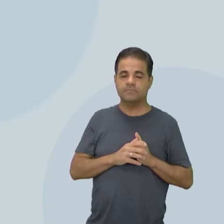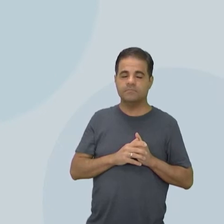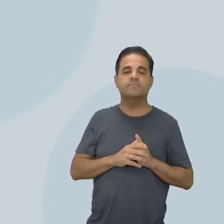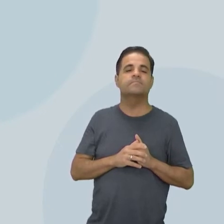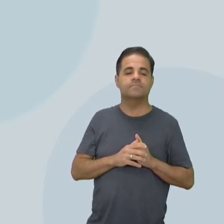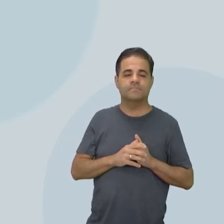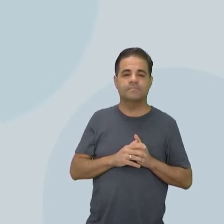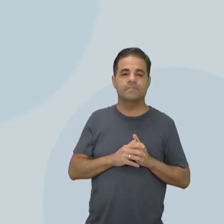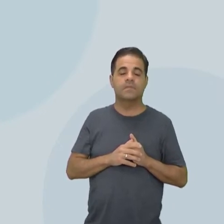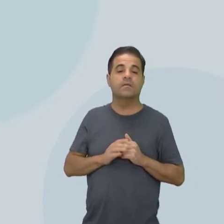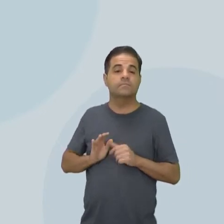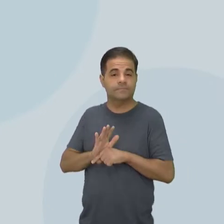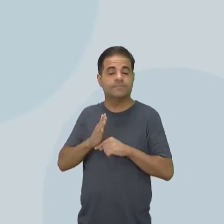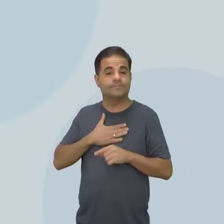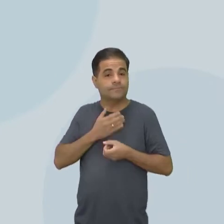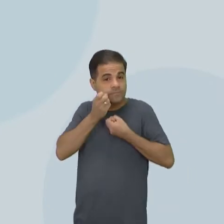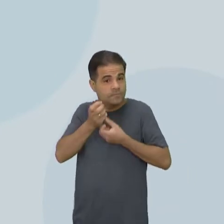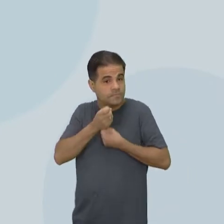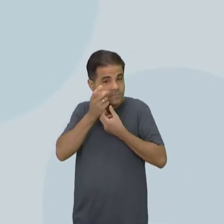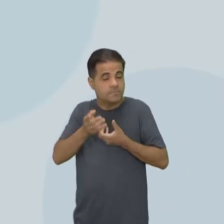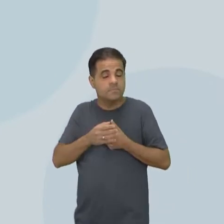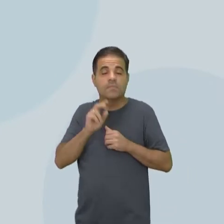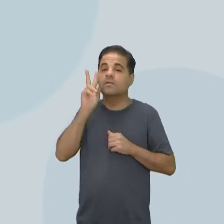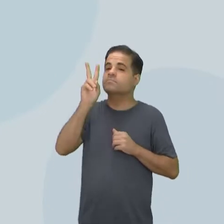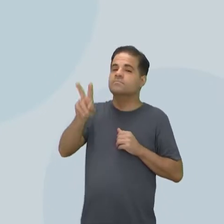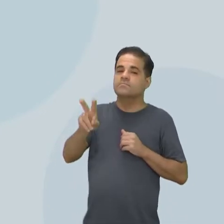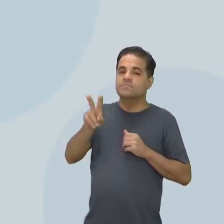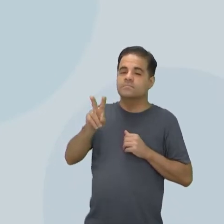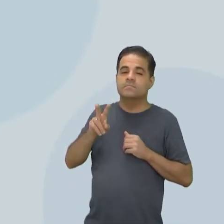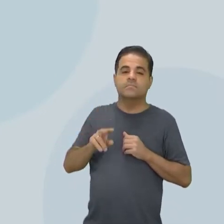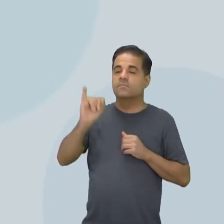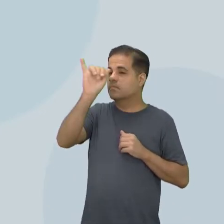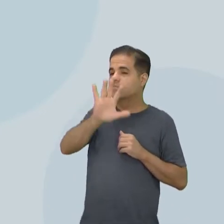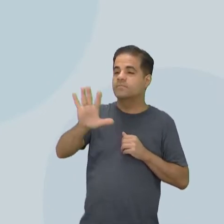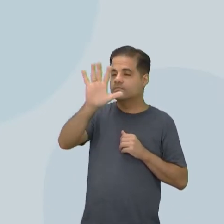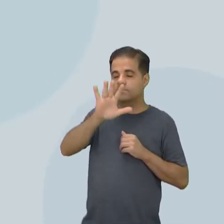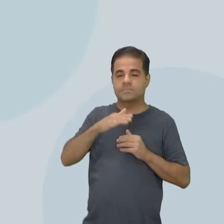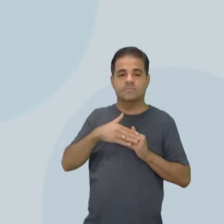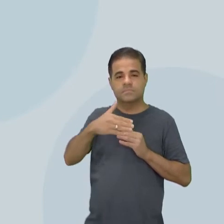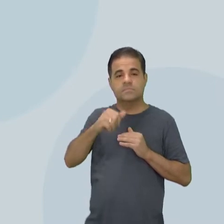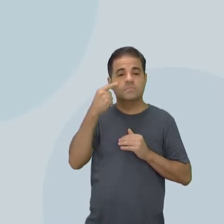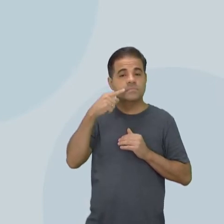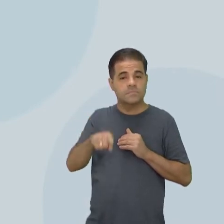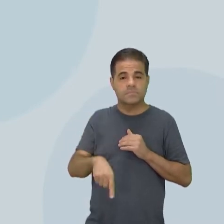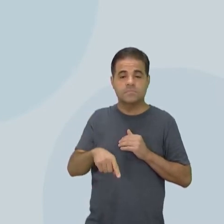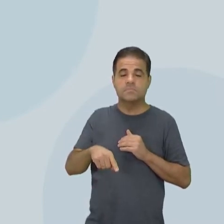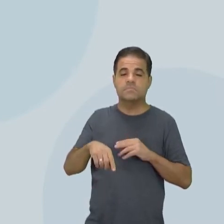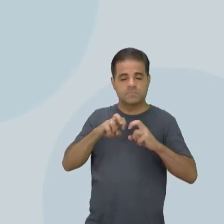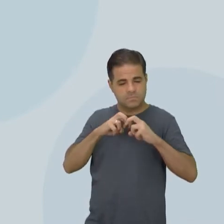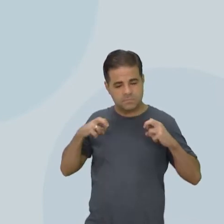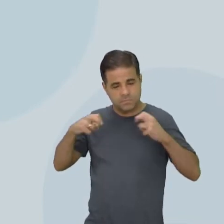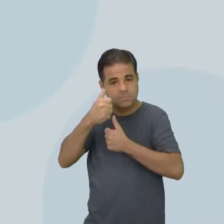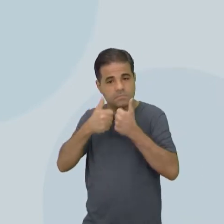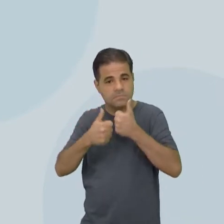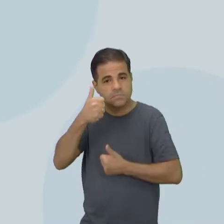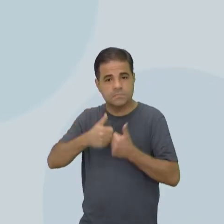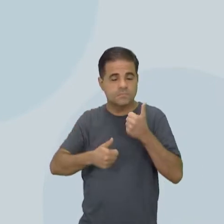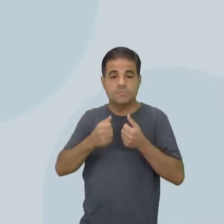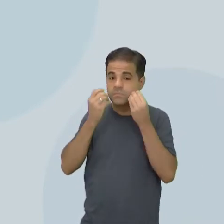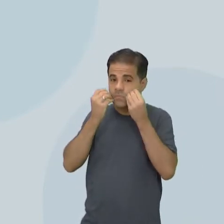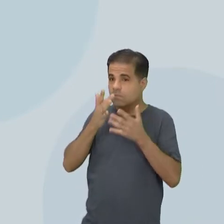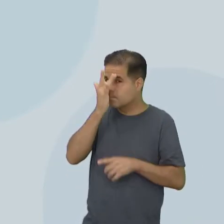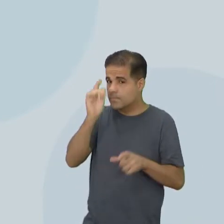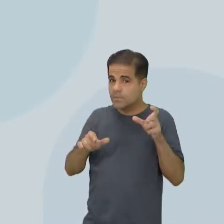E corrobora a minha informação quando eu olho aqui na imagem e eu vejo que um estádio de futebol repleto